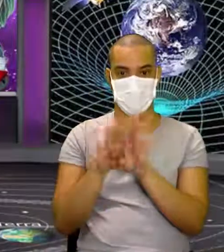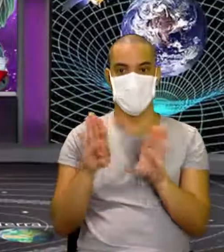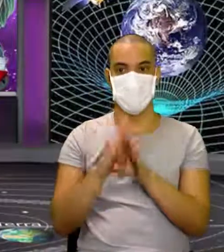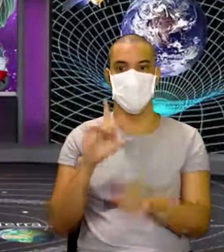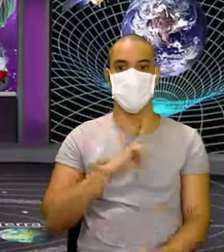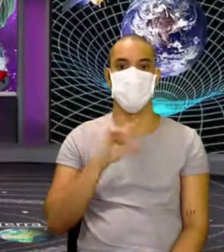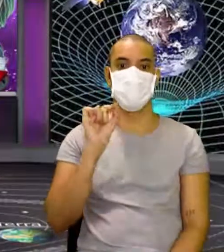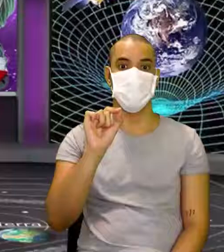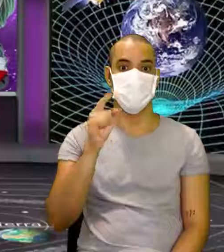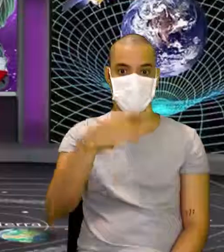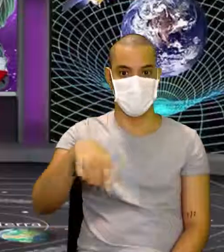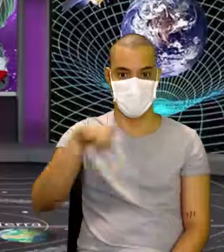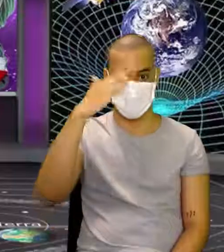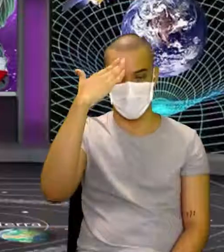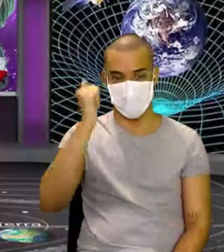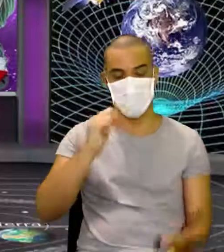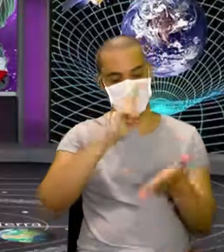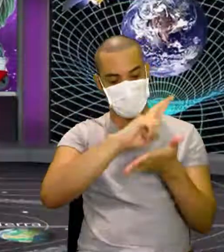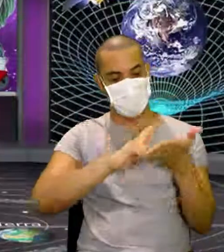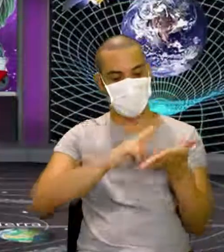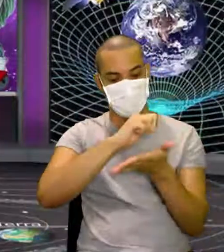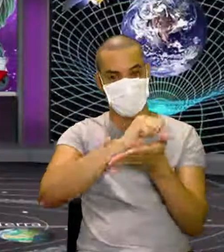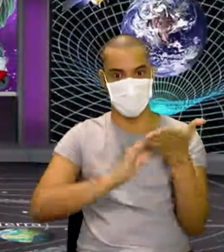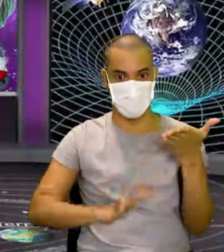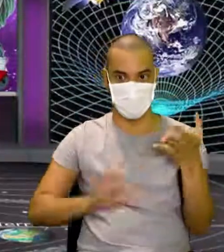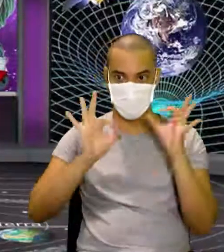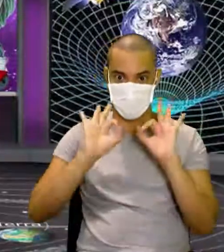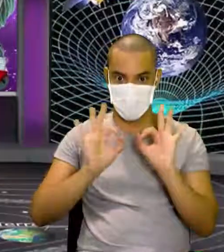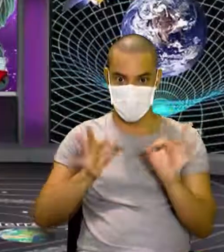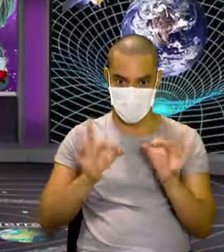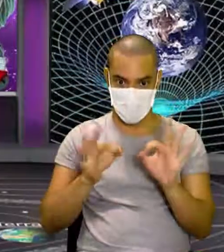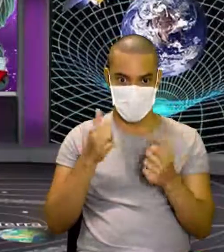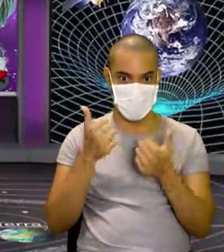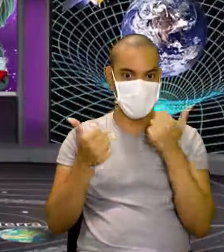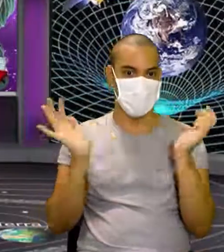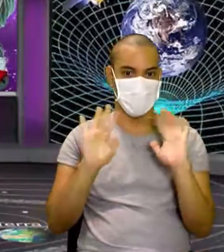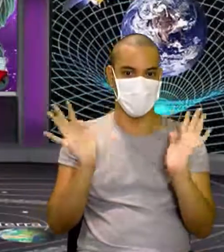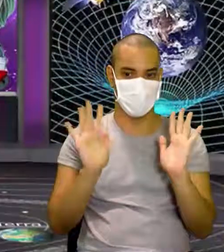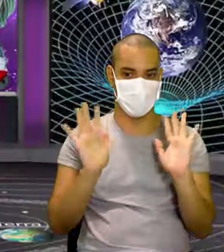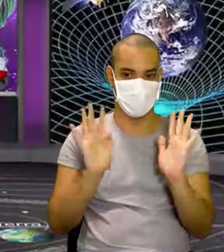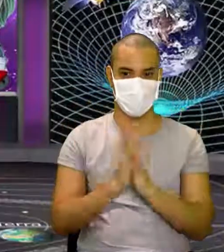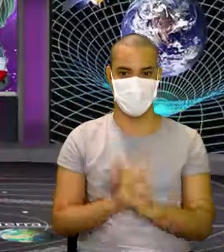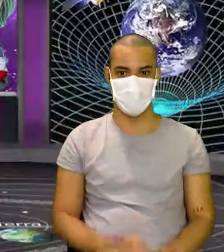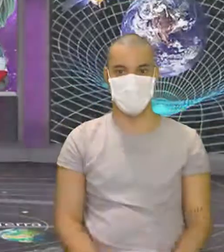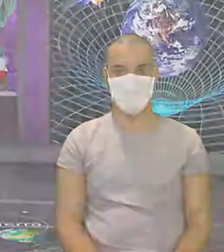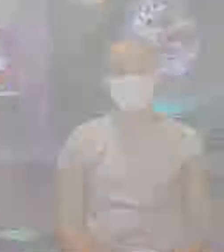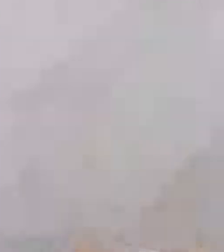tem, como vocês sabem muito bem, resolução de exercícios, tá bom? Tchau, tchau!